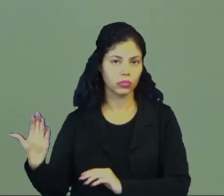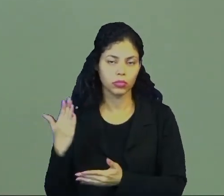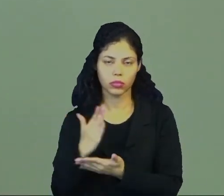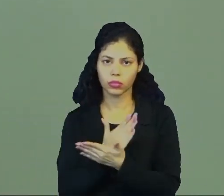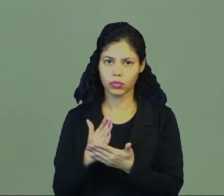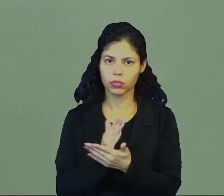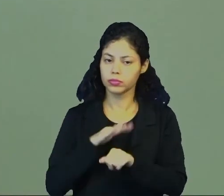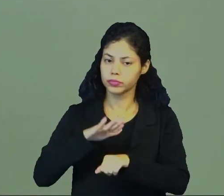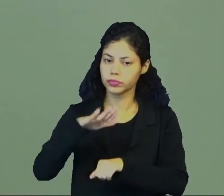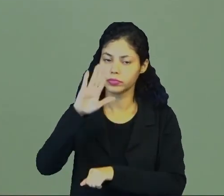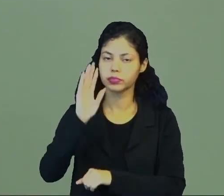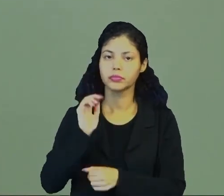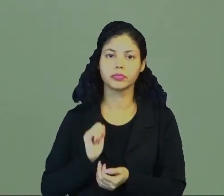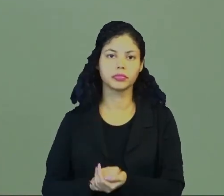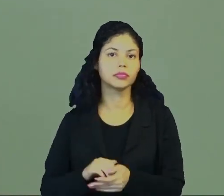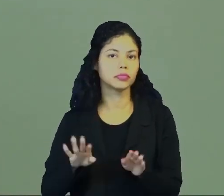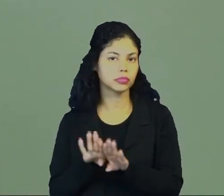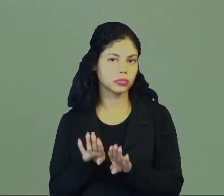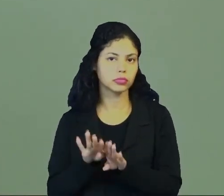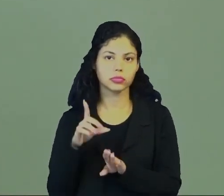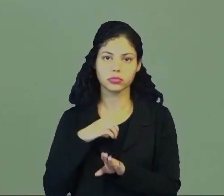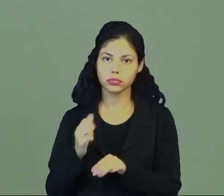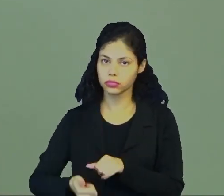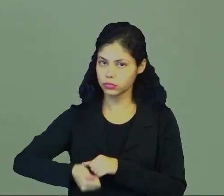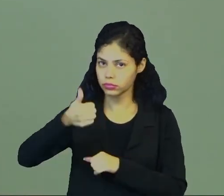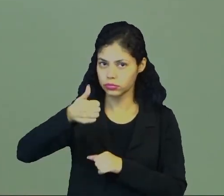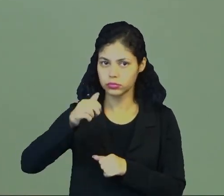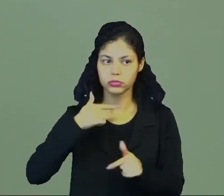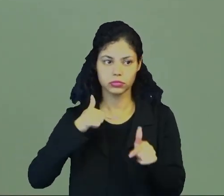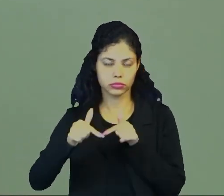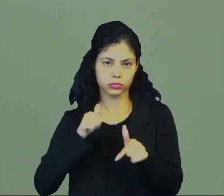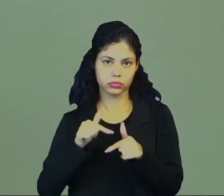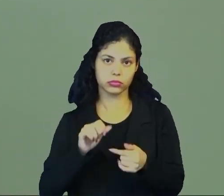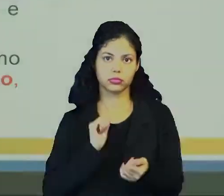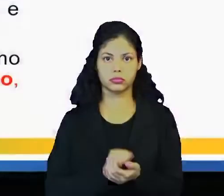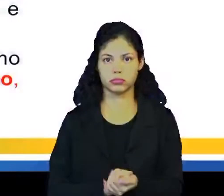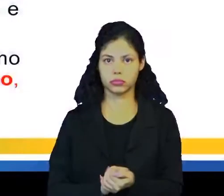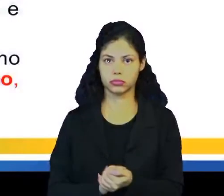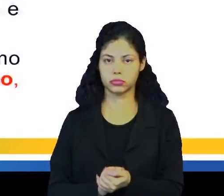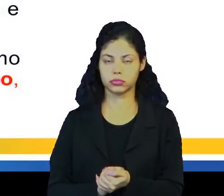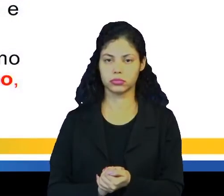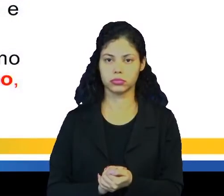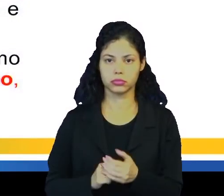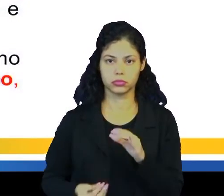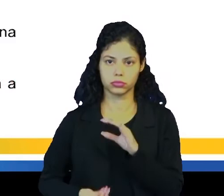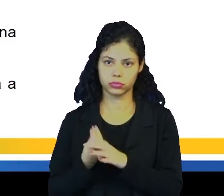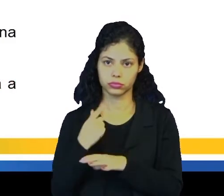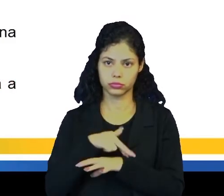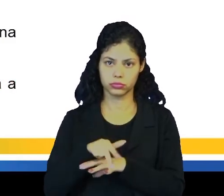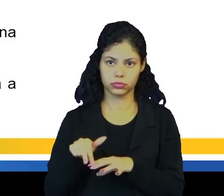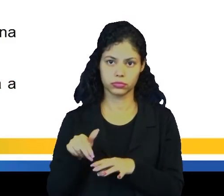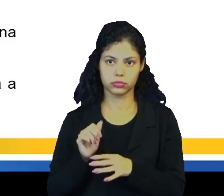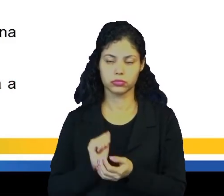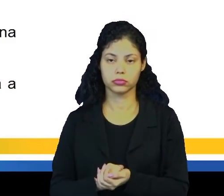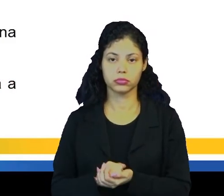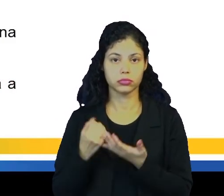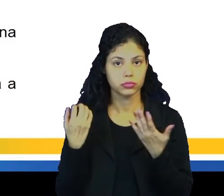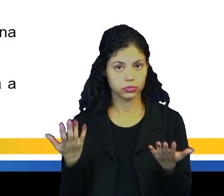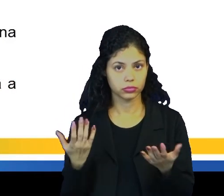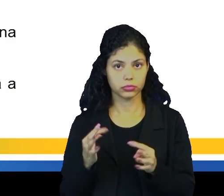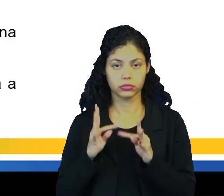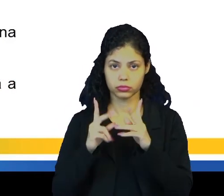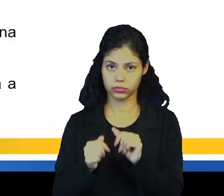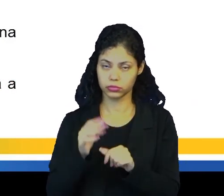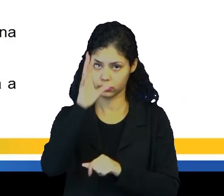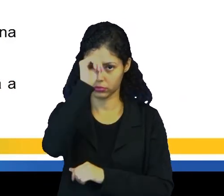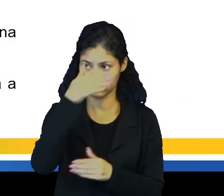algo mais estético, existe também a forma positiva de se trabalhar essa biodiversidade. Bom, sobre tudo